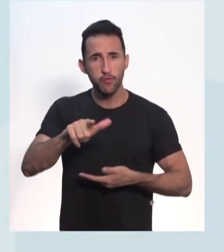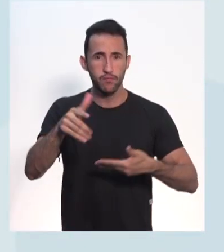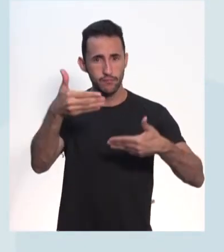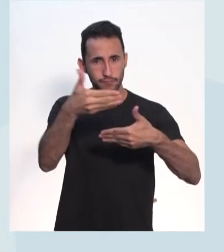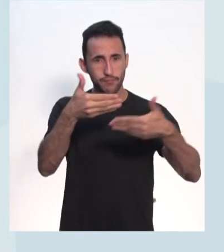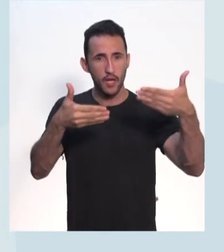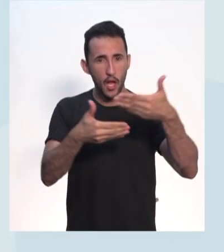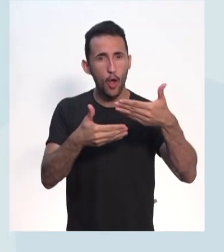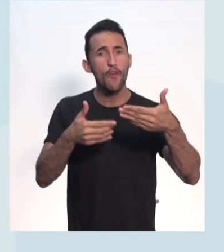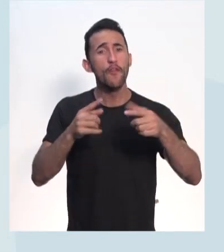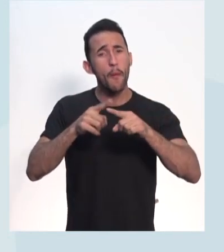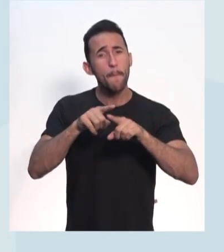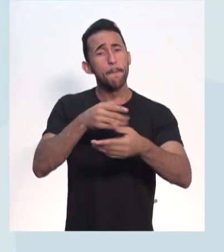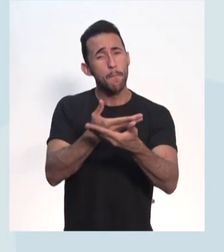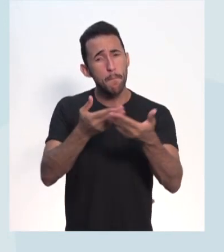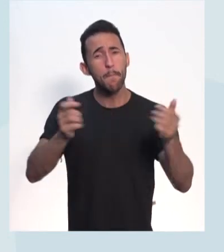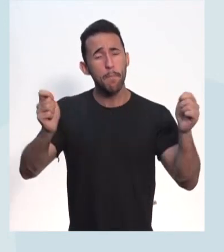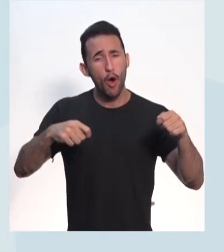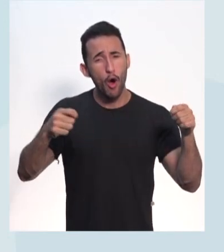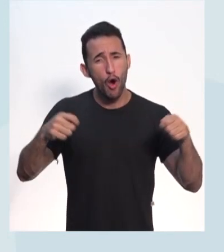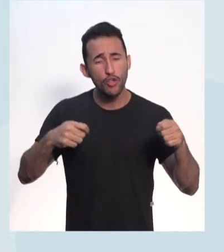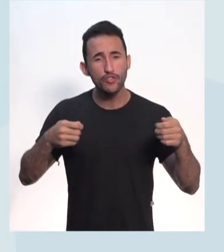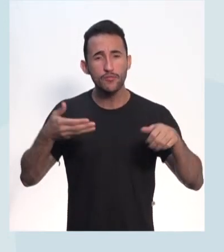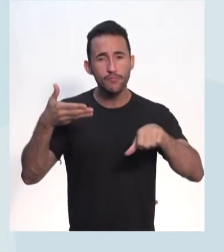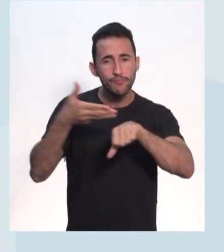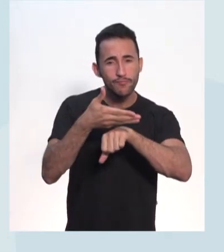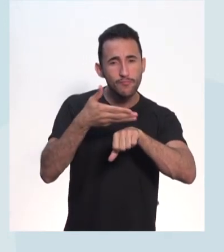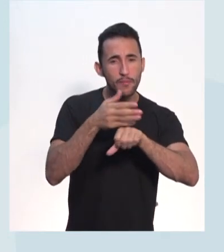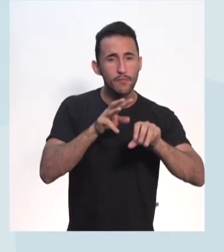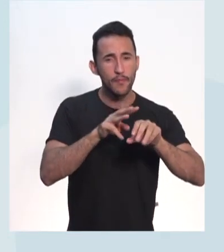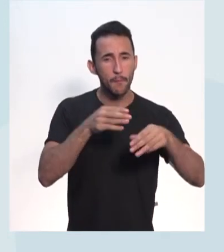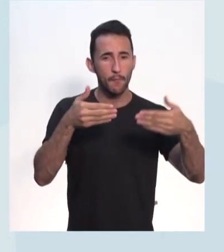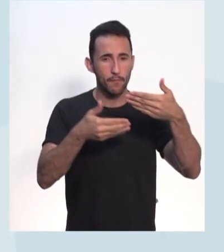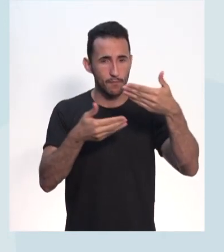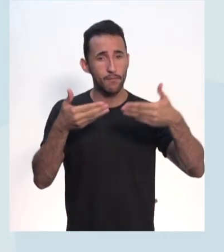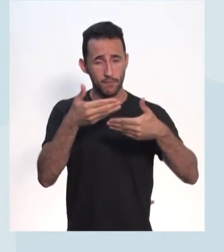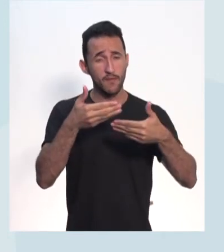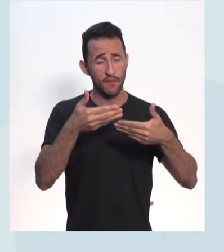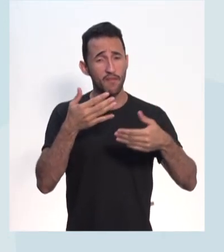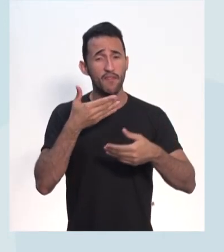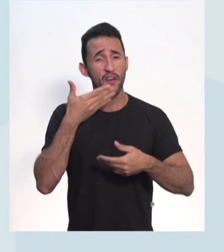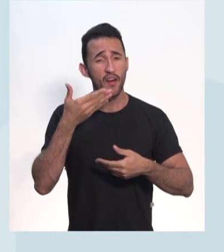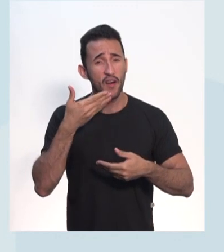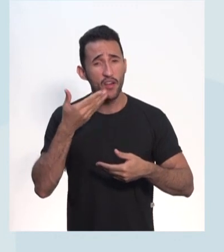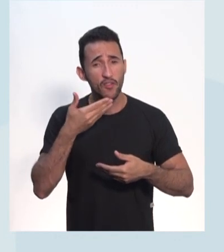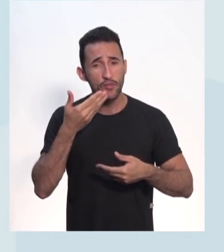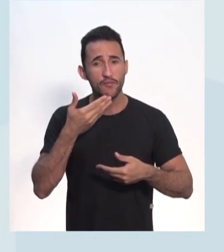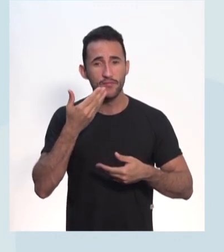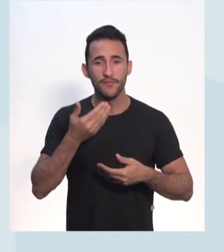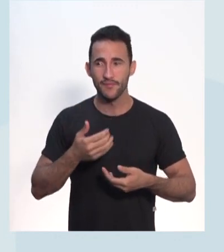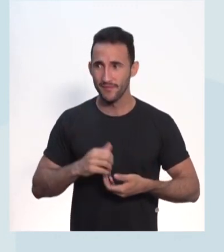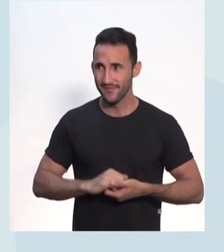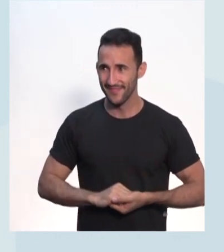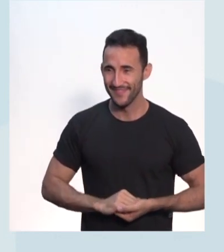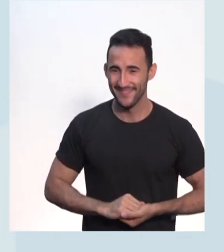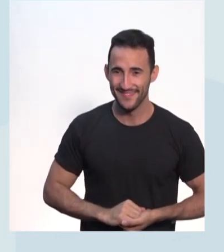aquela turma? A gente grava a aula e manda, a gente faz aula ao vivo. Então, cada professor, cada